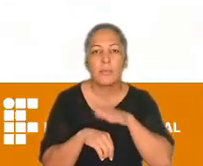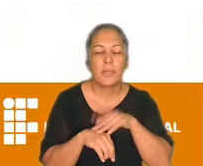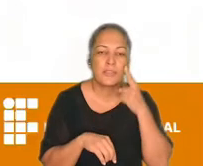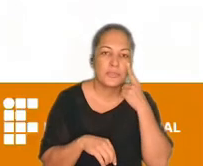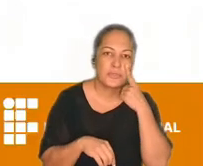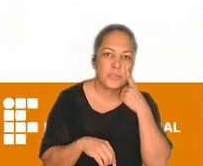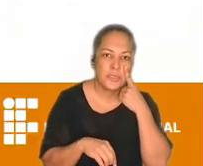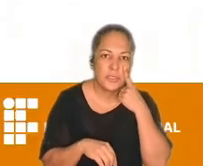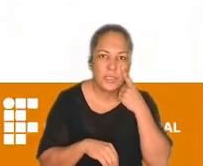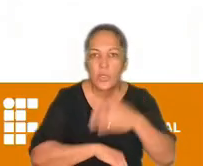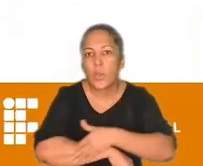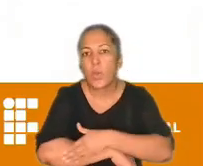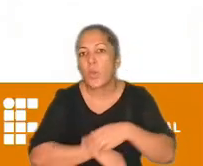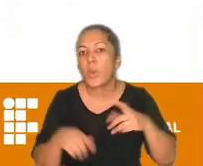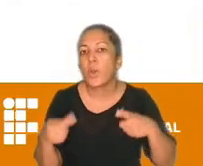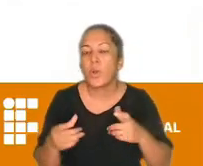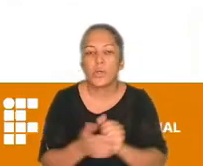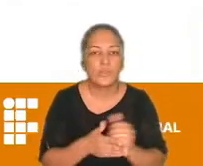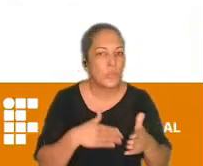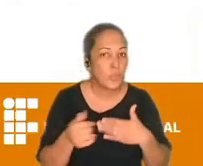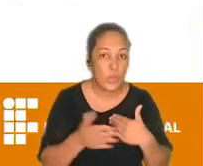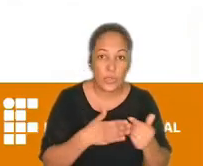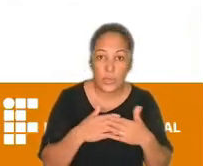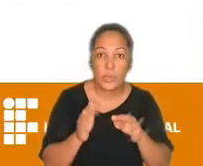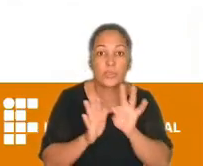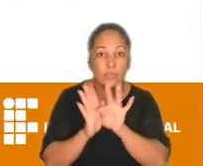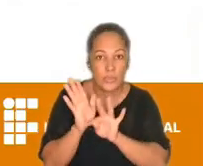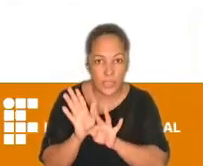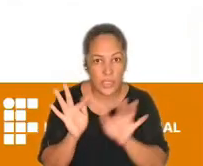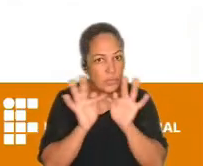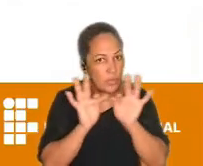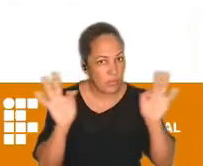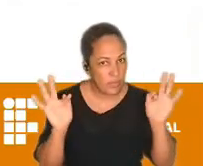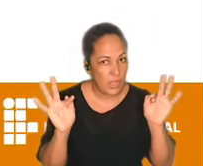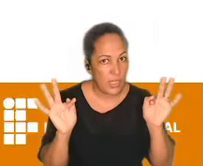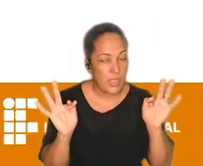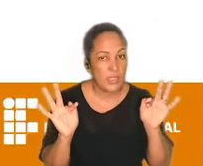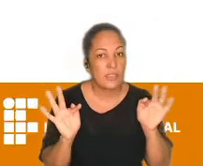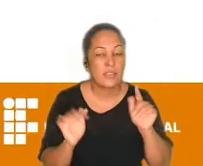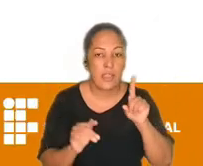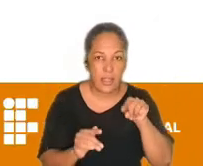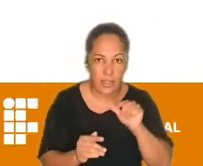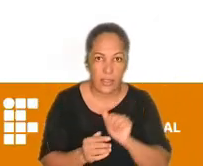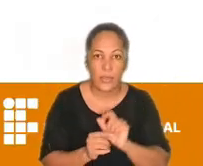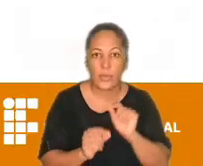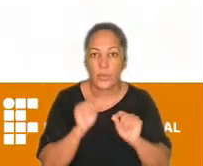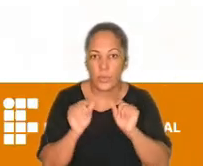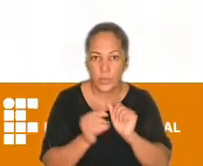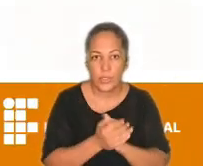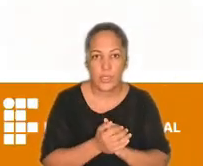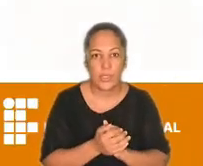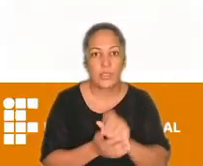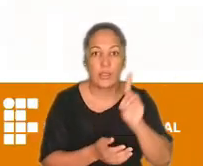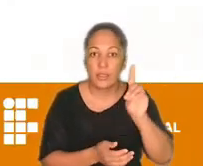Endereço, né? Qualquer coisa que for um texto, né? Por exemplo, uma frase, né? Seria do tipo de dado